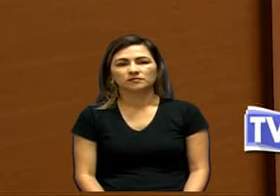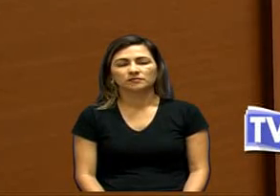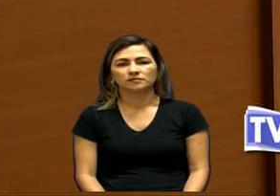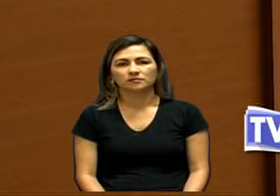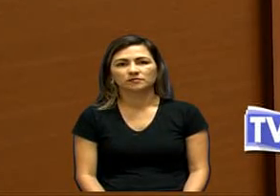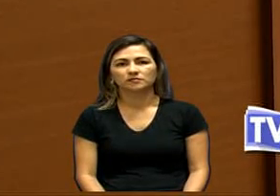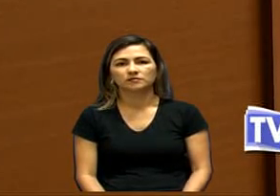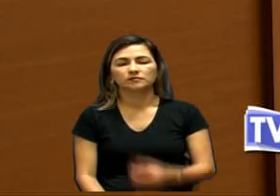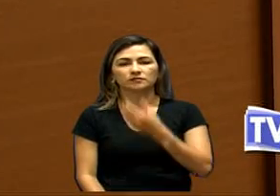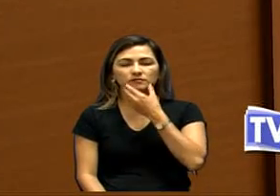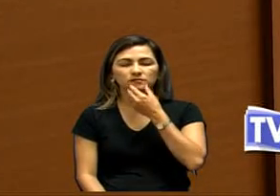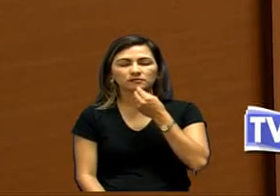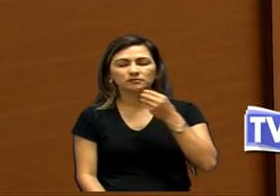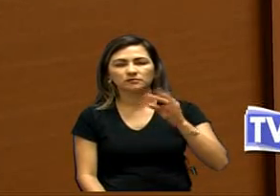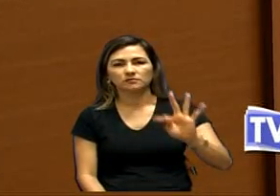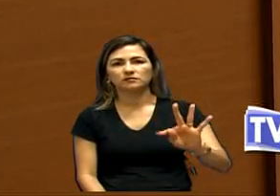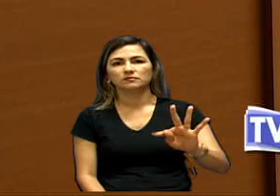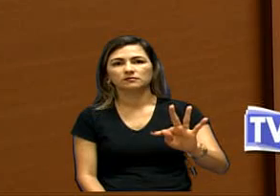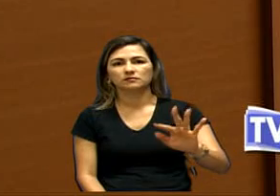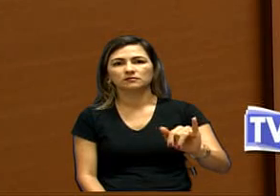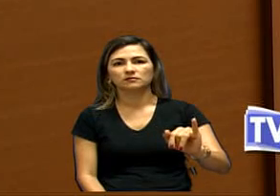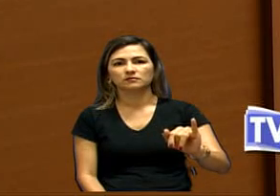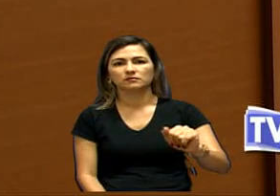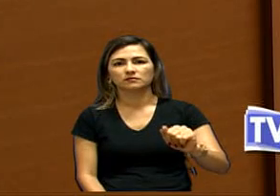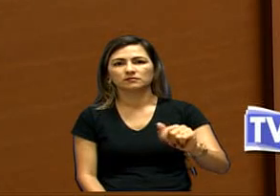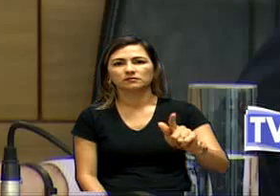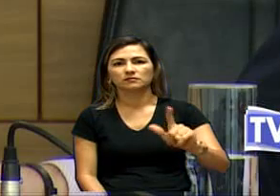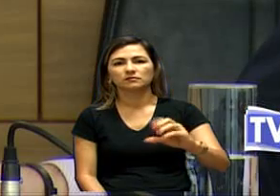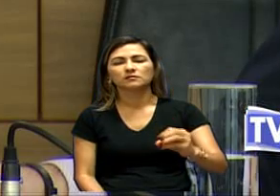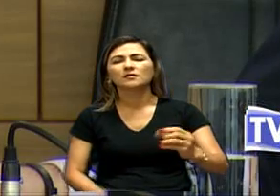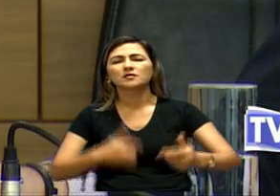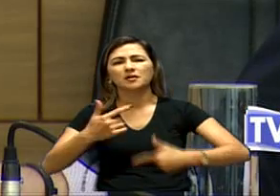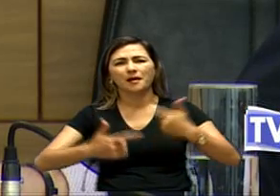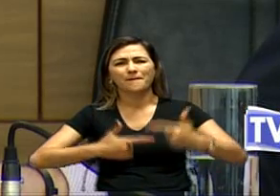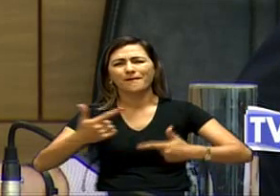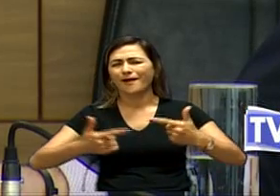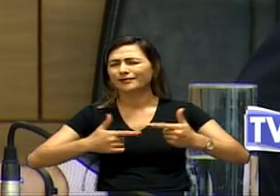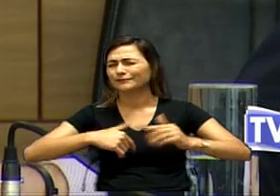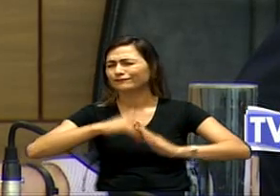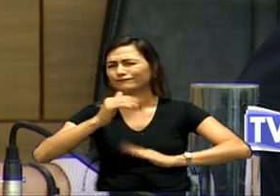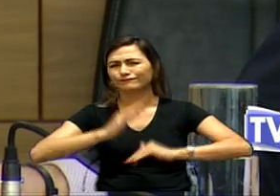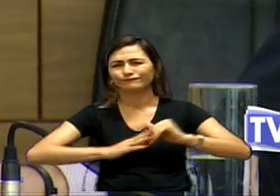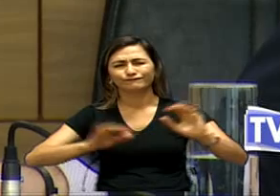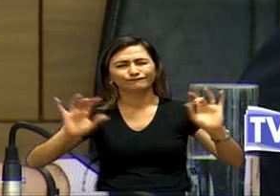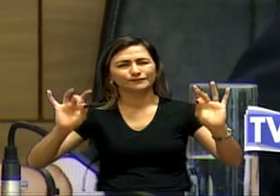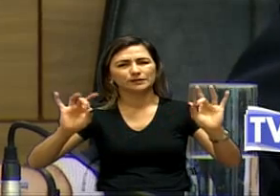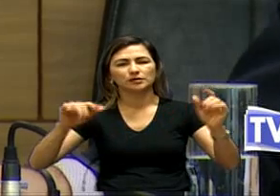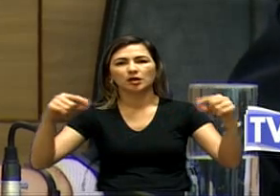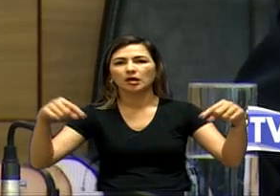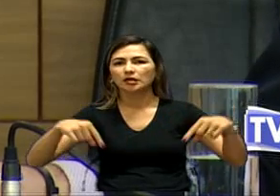Justificar o Tiago, que faz um trabalho maravilhoso na cidade de Sorocaba e vai ter direito à palavra, pode ter certeza disso.